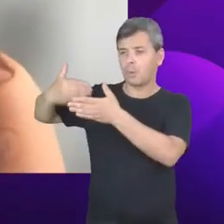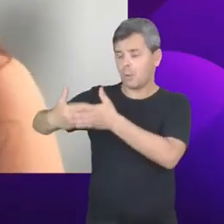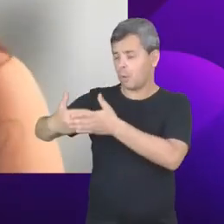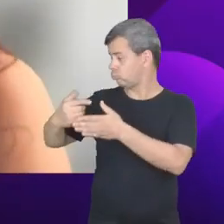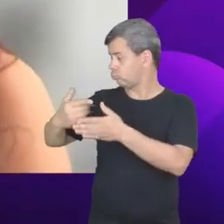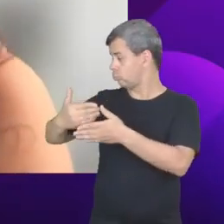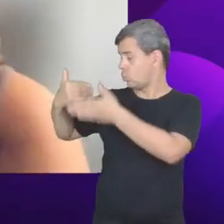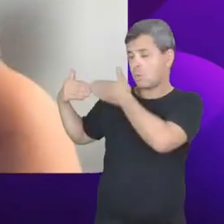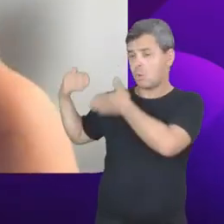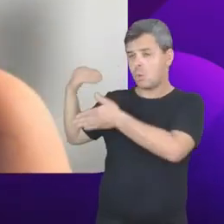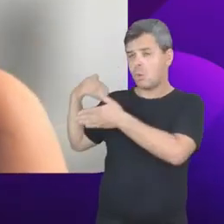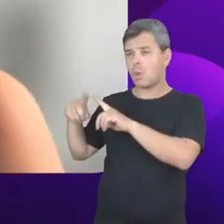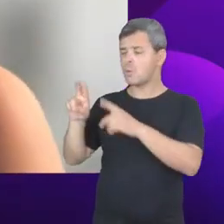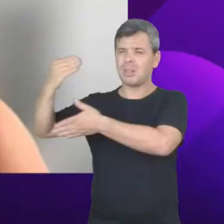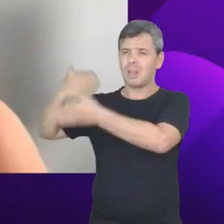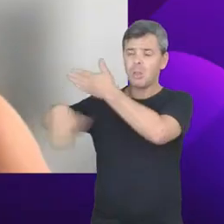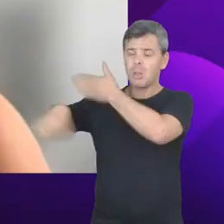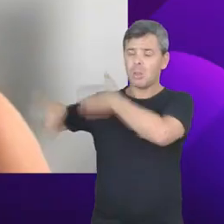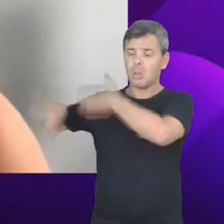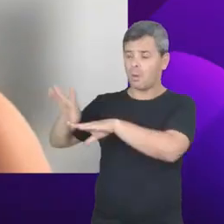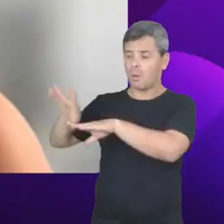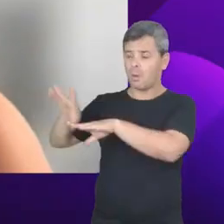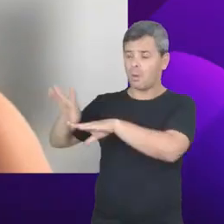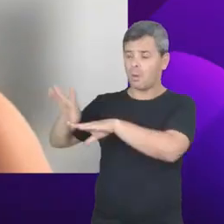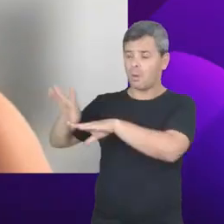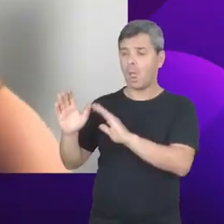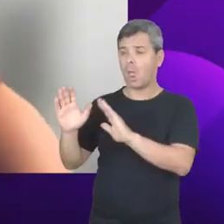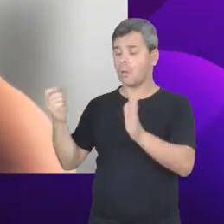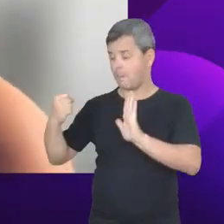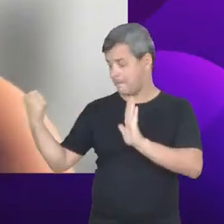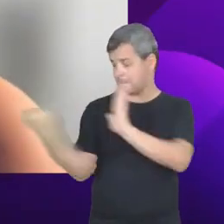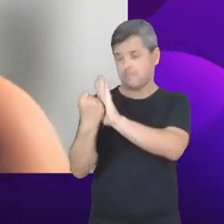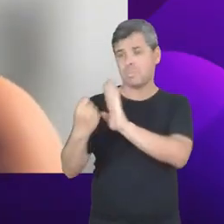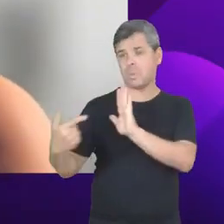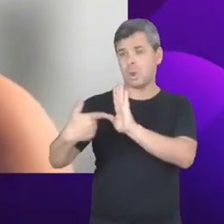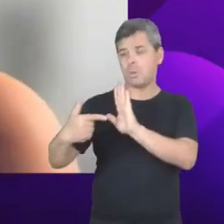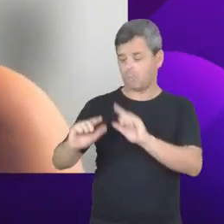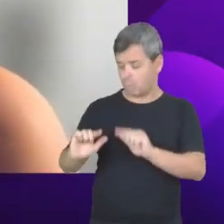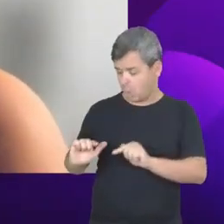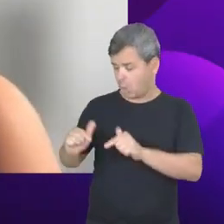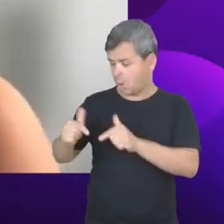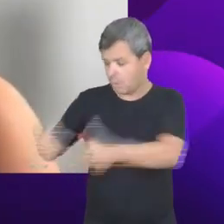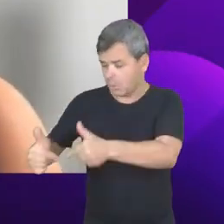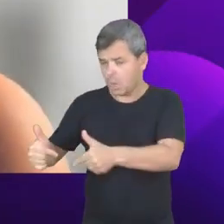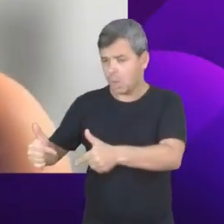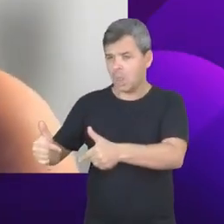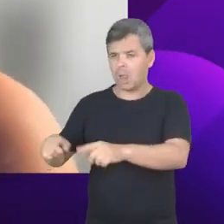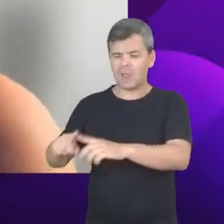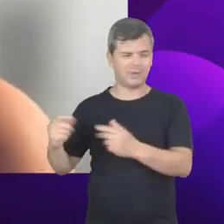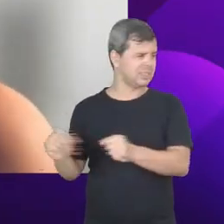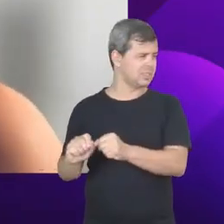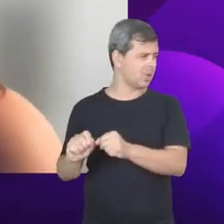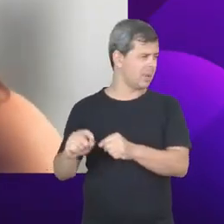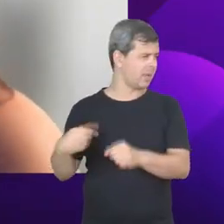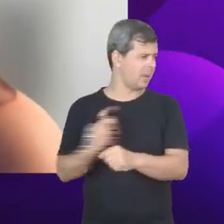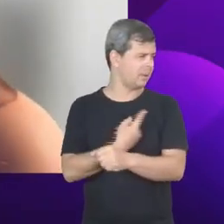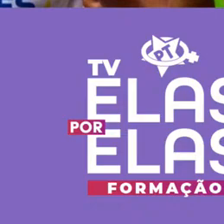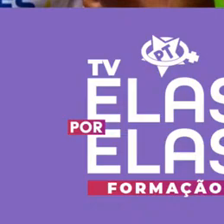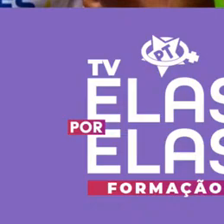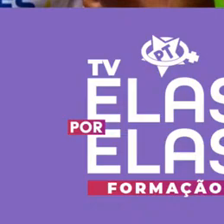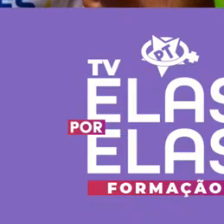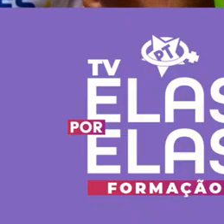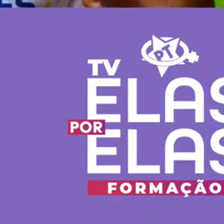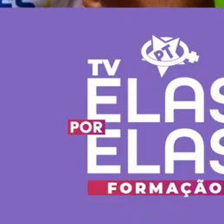estudantil um pouco usando o Estão. Ela já foi marcada por uma luta antifascista nesse cenário